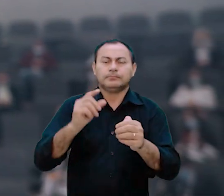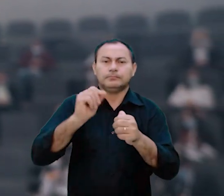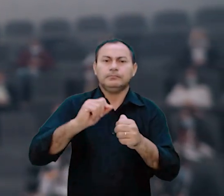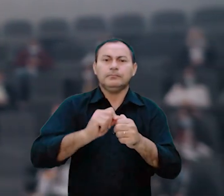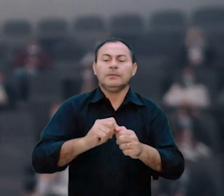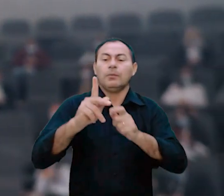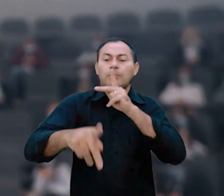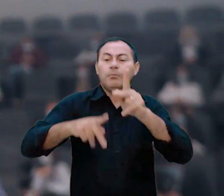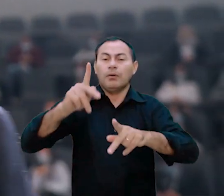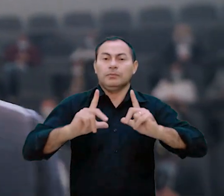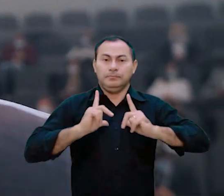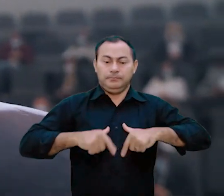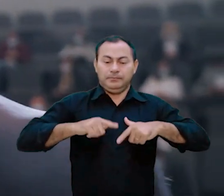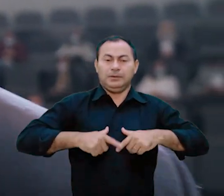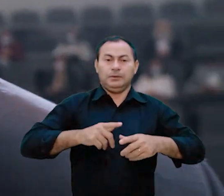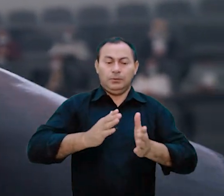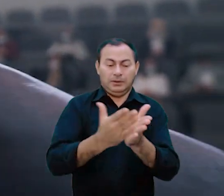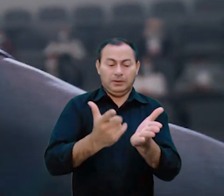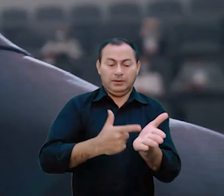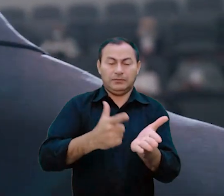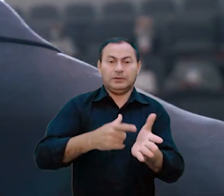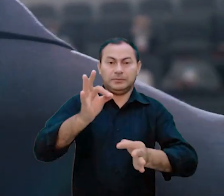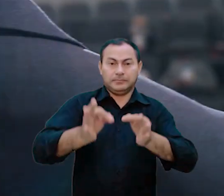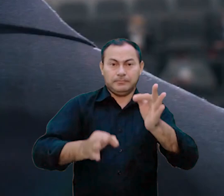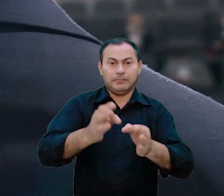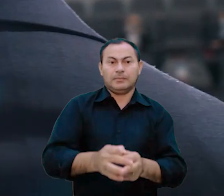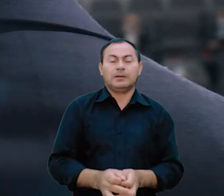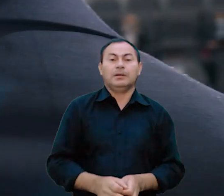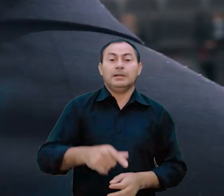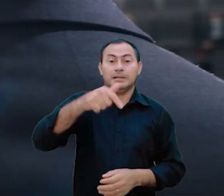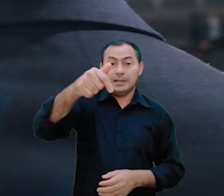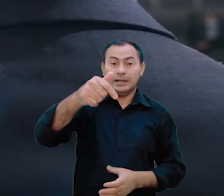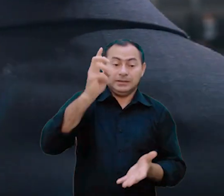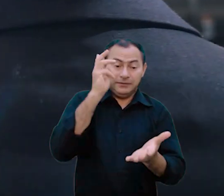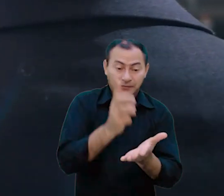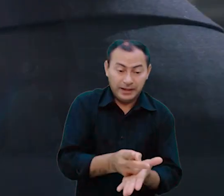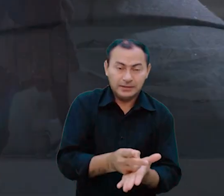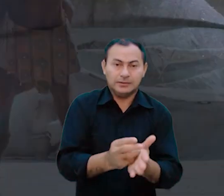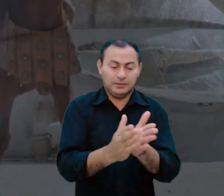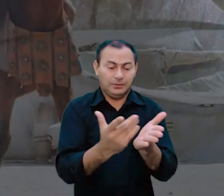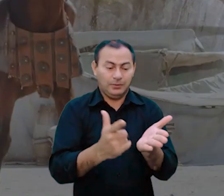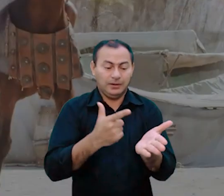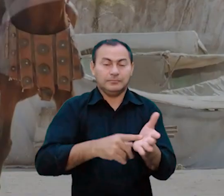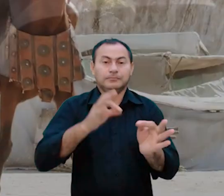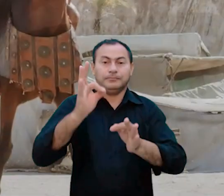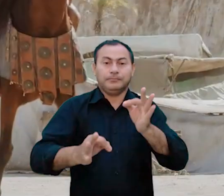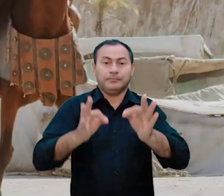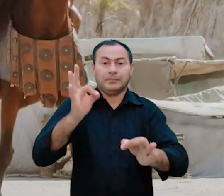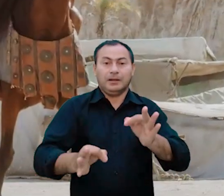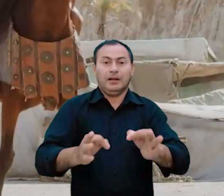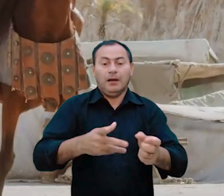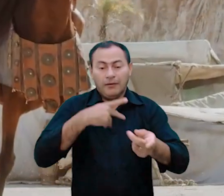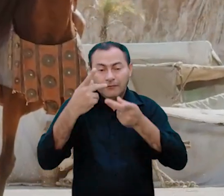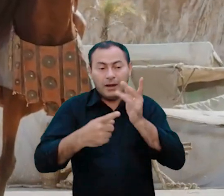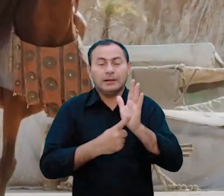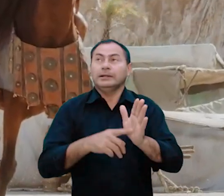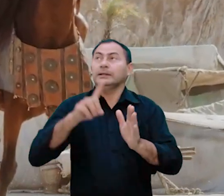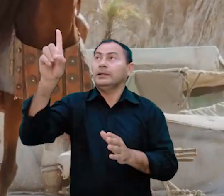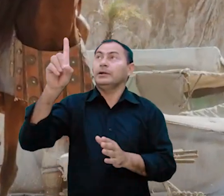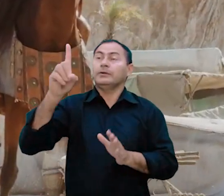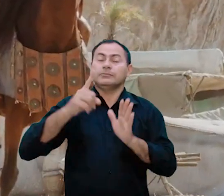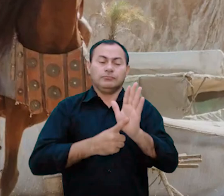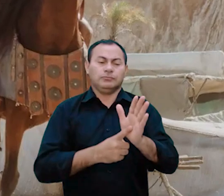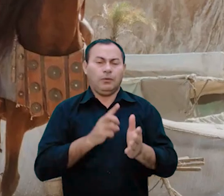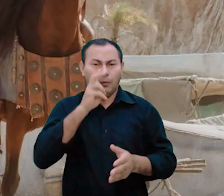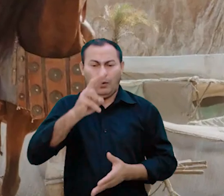ciclo, como fez o povo de Israel, no livro de Juízes. Por 7 vezes no livro de Juízes, Deus